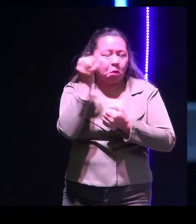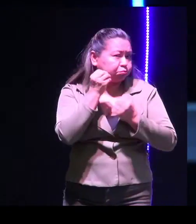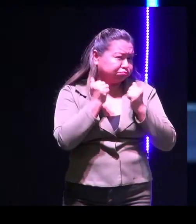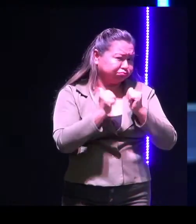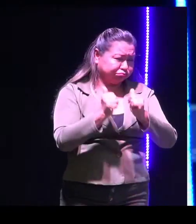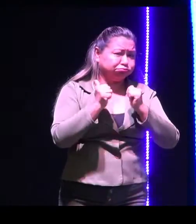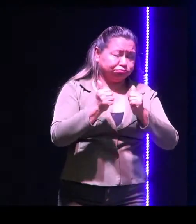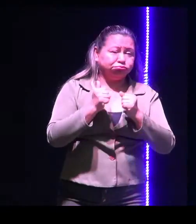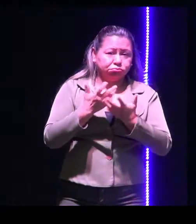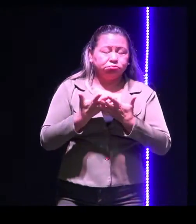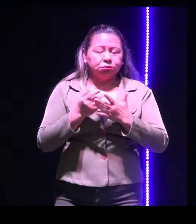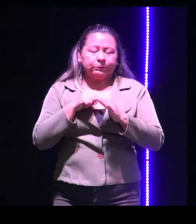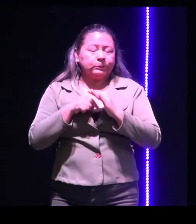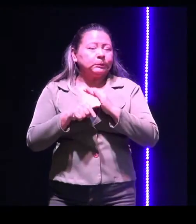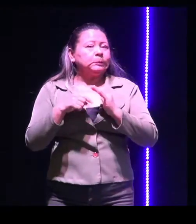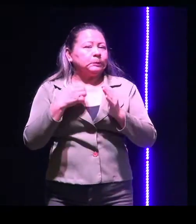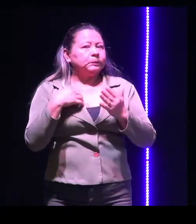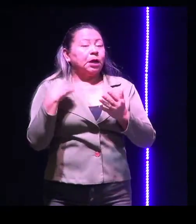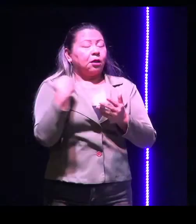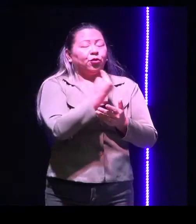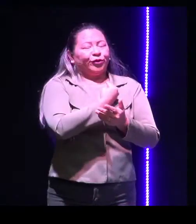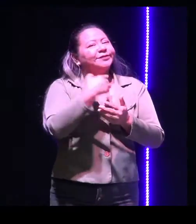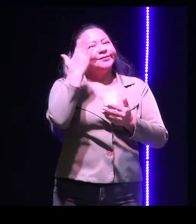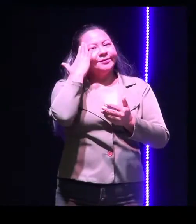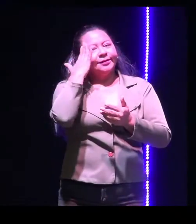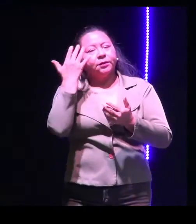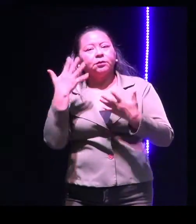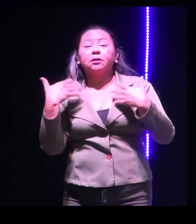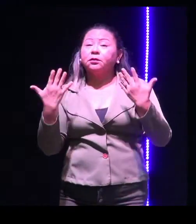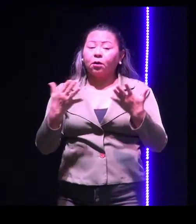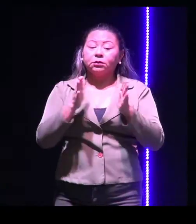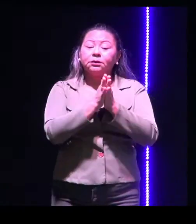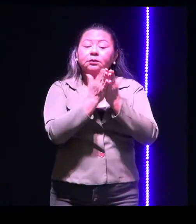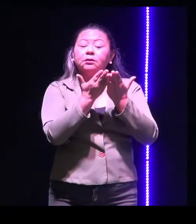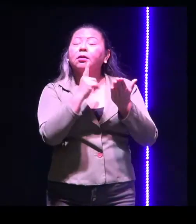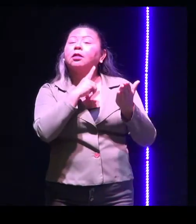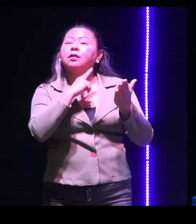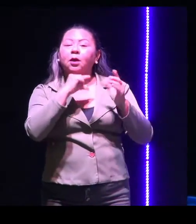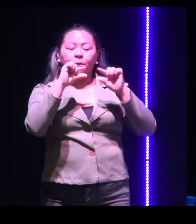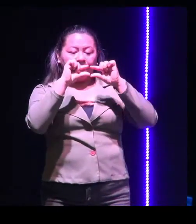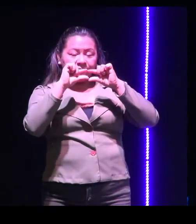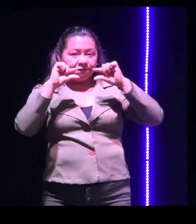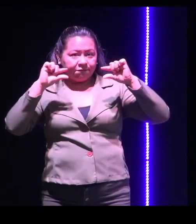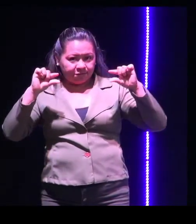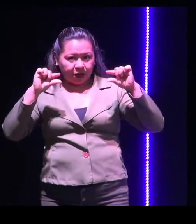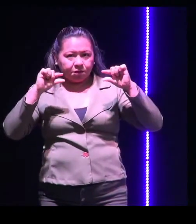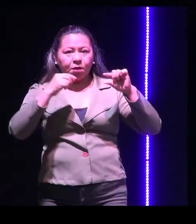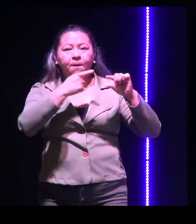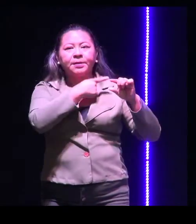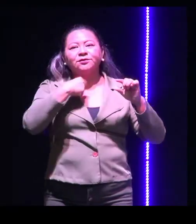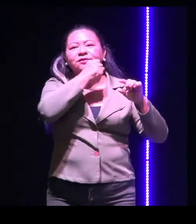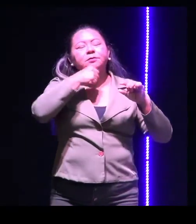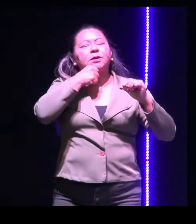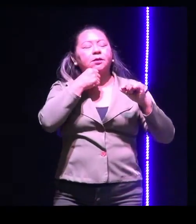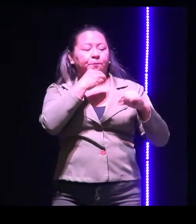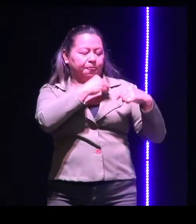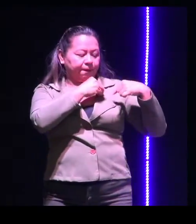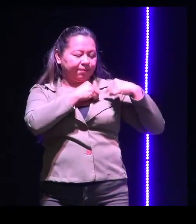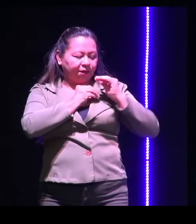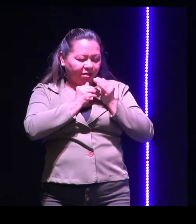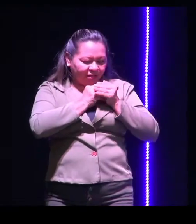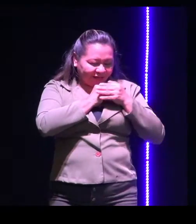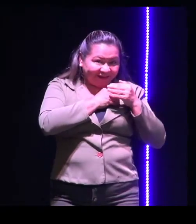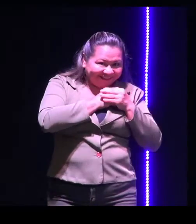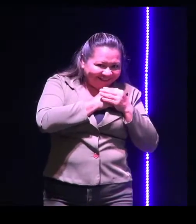livro muito profundo para todos nós. E nesse livro ele tem uma frase que o pastor Sabá diz assim: o pecado